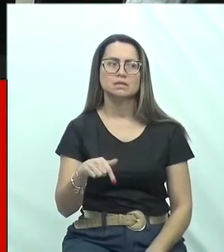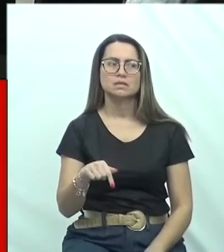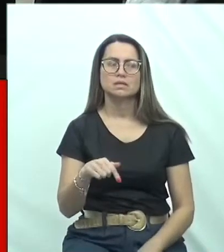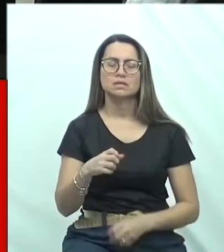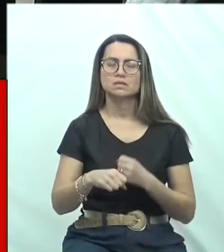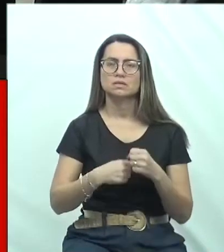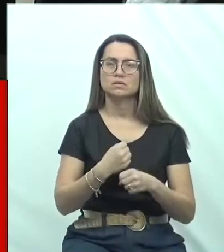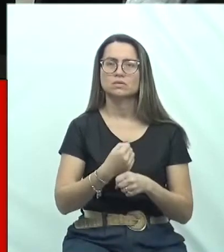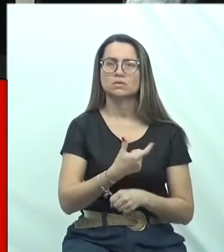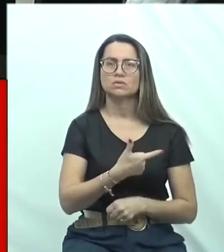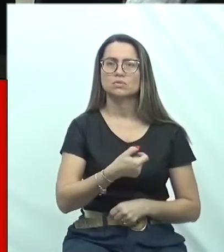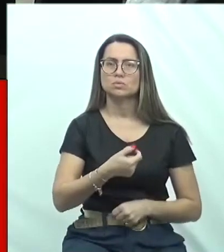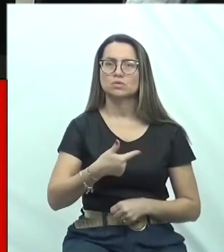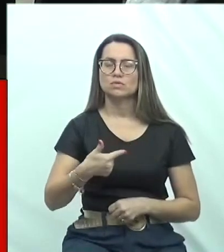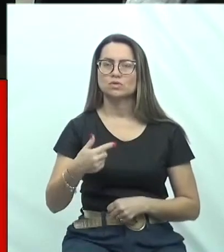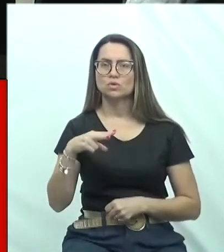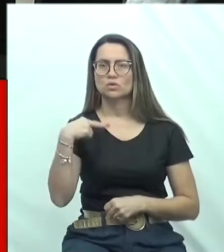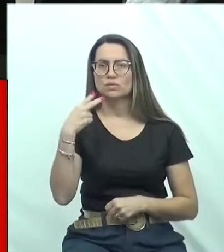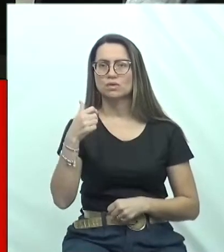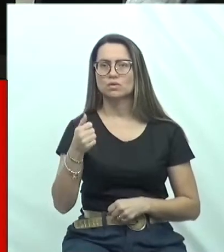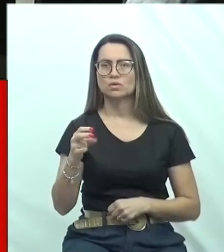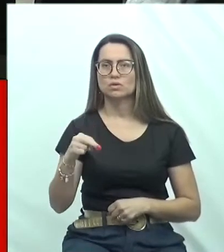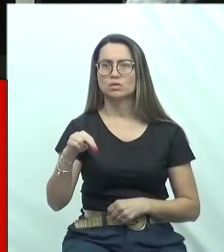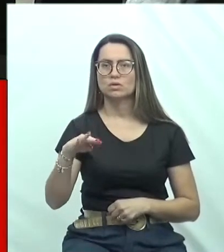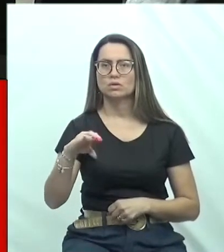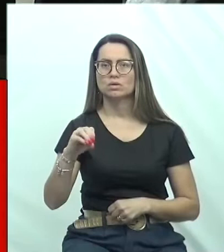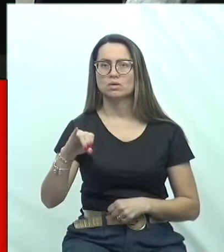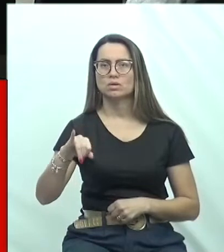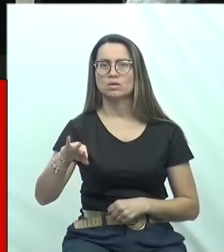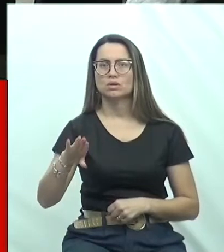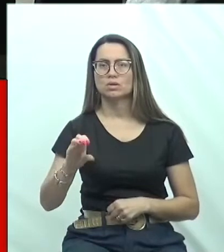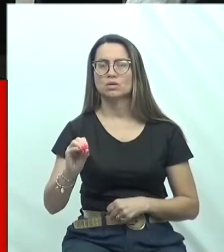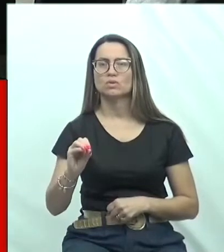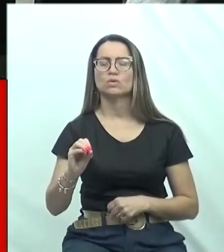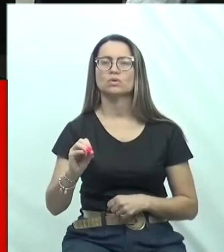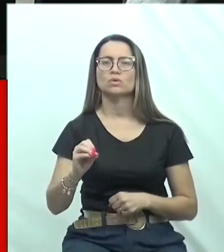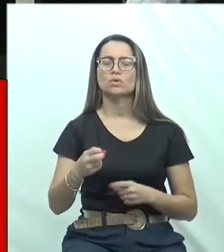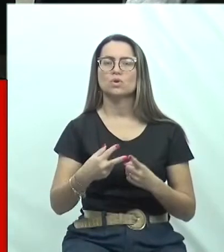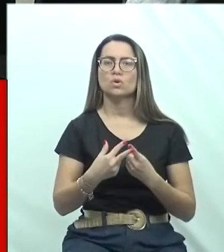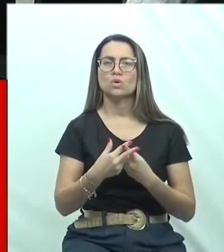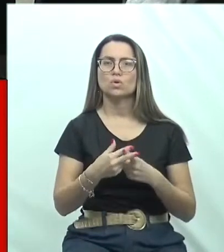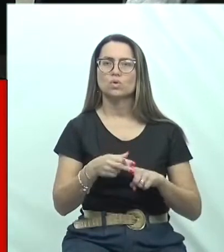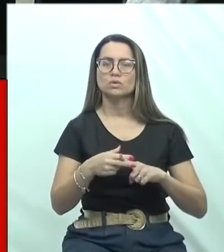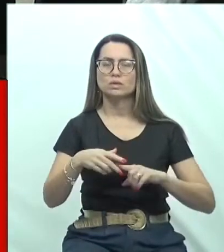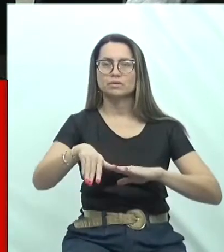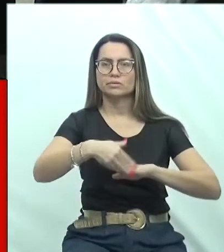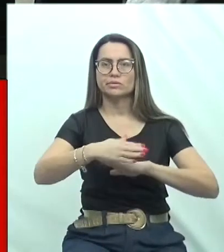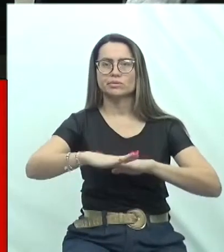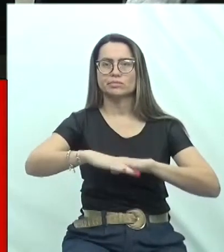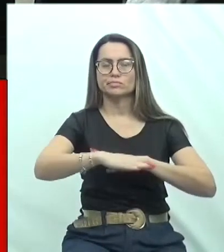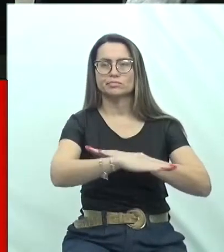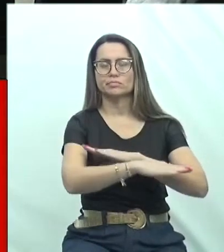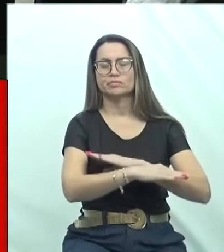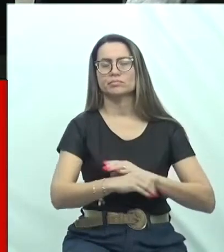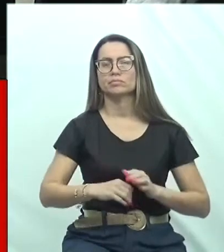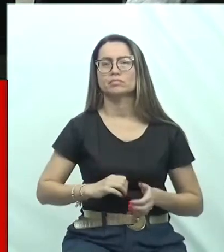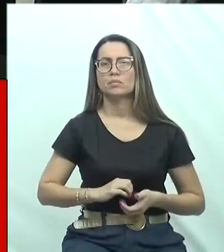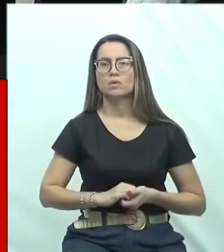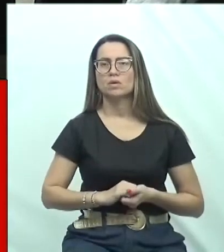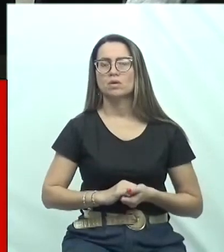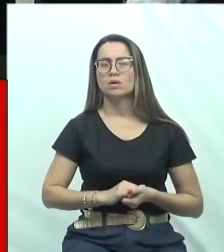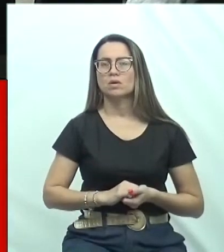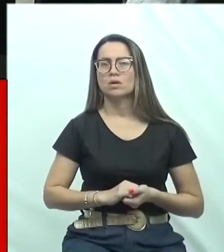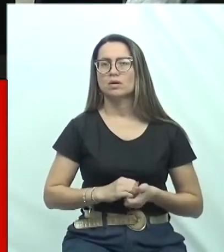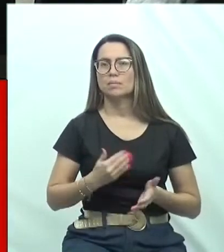667/2022, de autoria do vereador Antônio Córdova de Oliveira, reparos na pavimentação com lajotas da rua João Paes, de frente ao imóvel